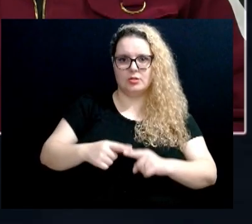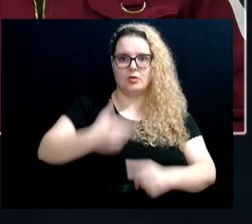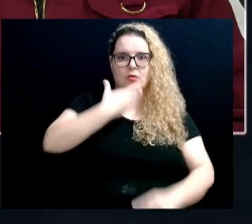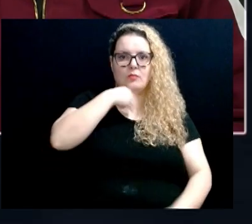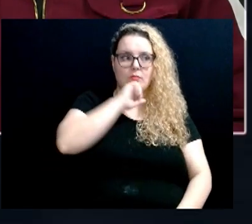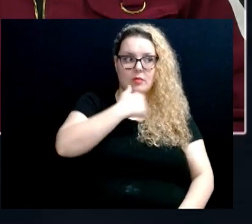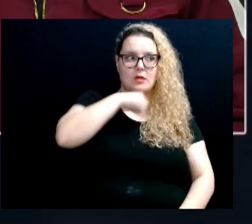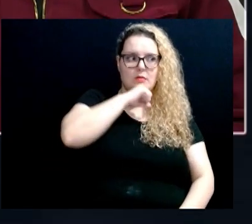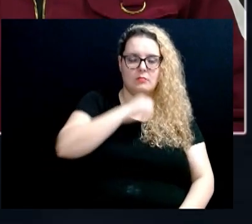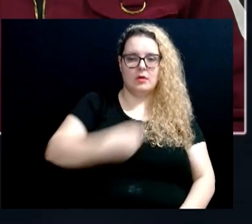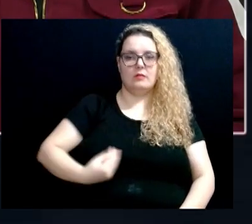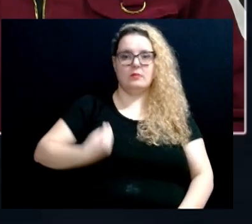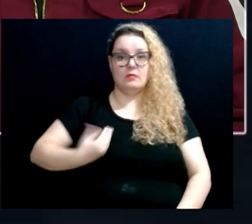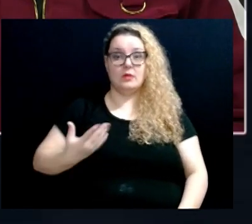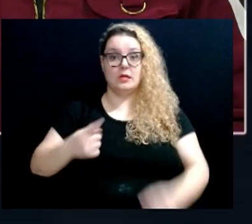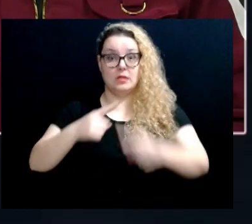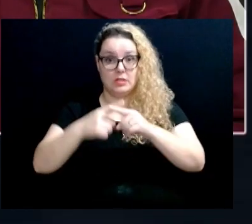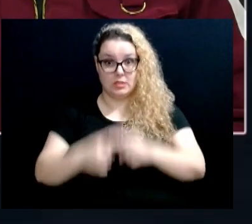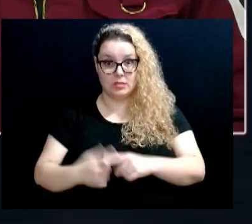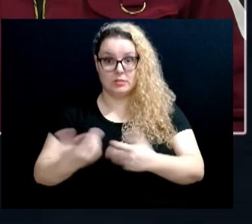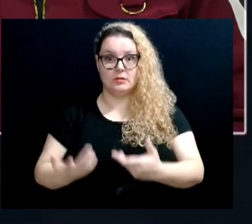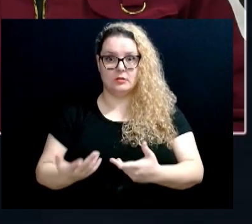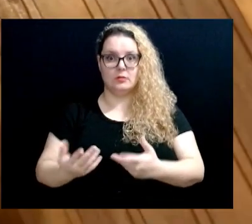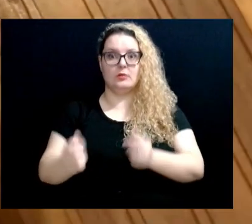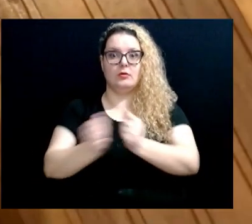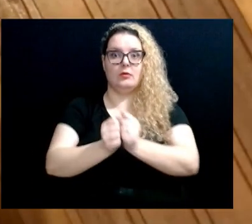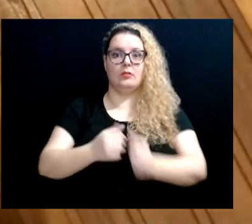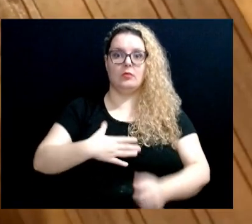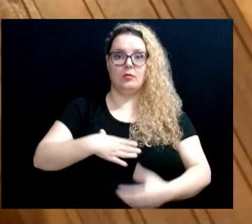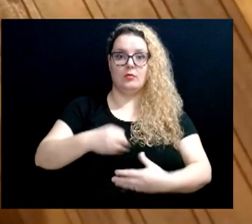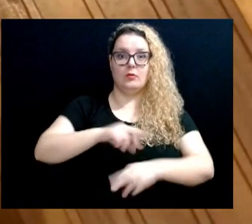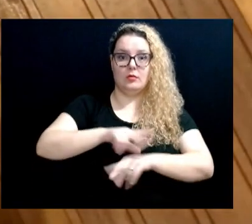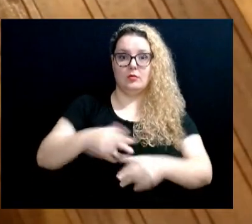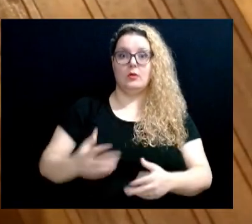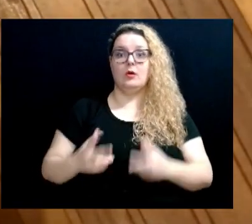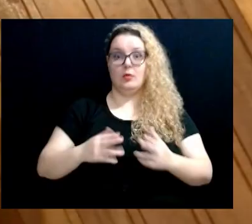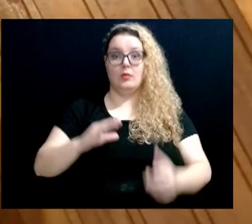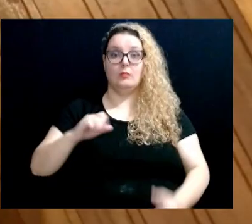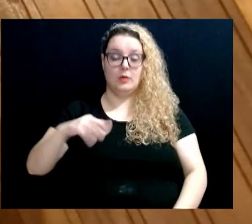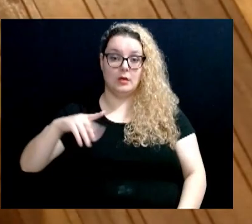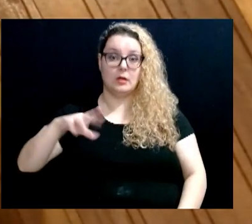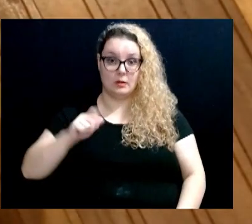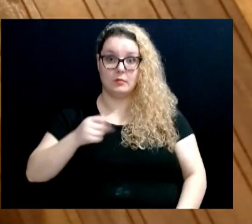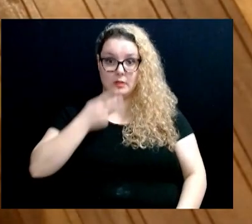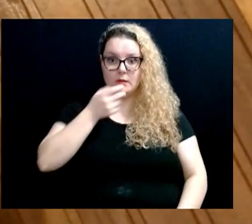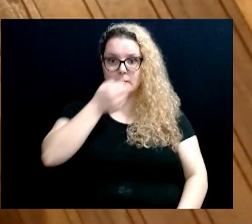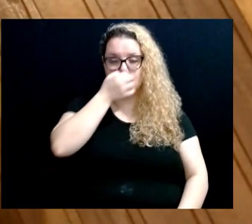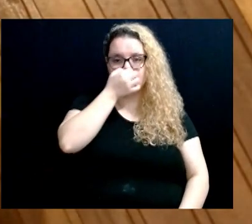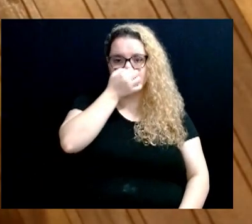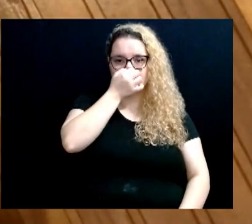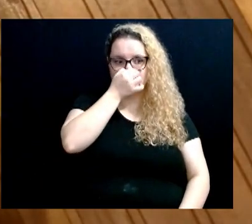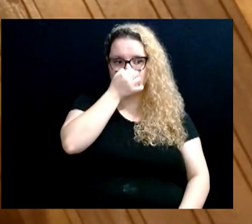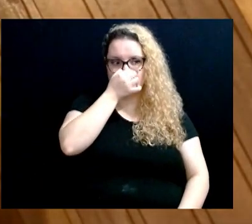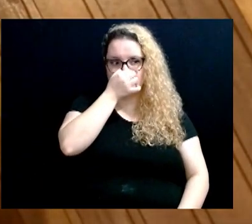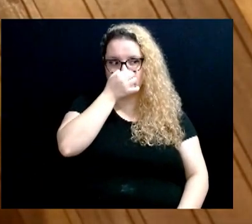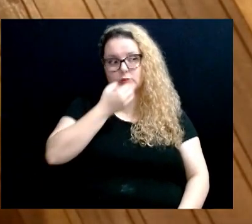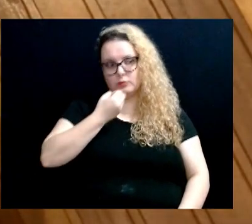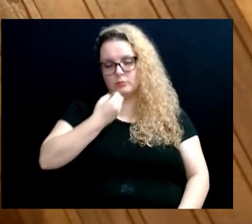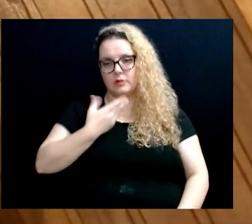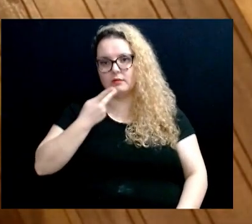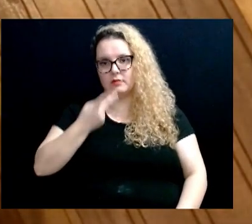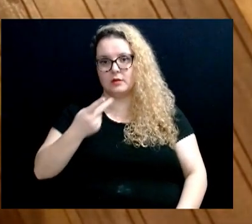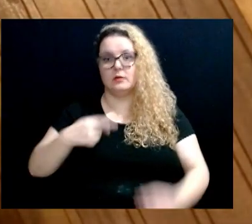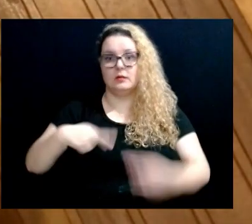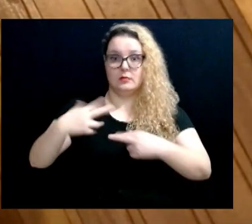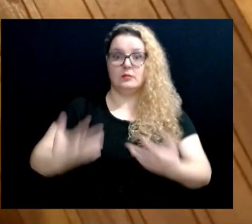Então, na psiquiatria, assim como a Camila colocou até muito bem colocado sobre essa questão, a rivalidade